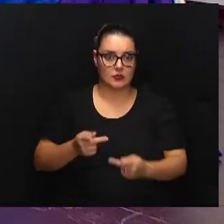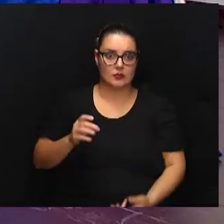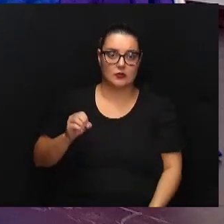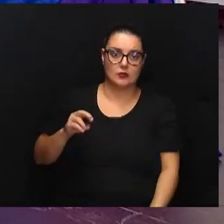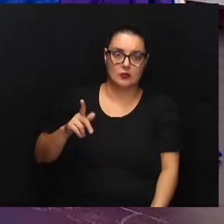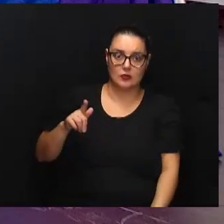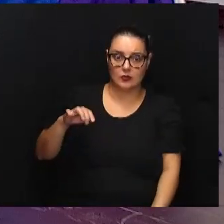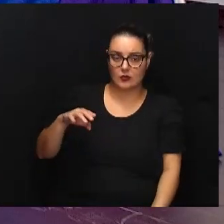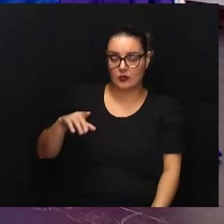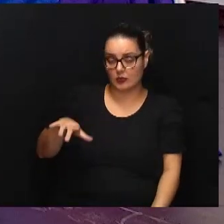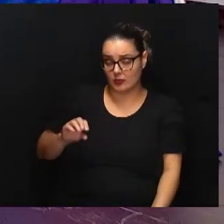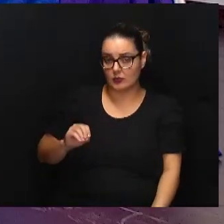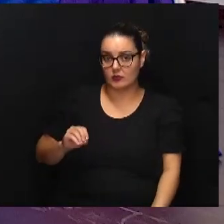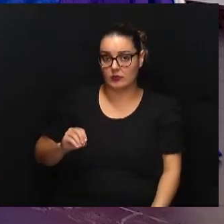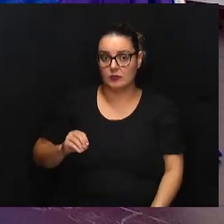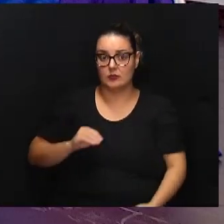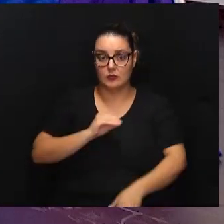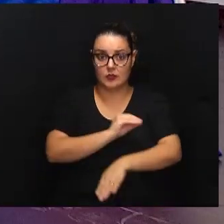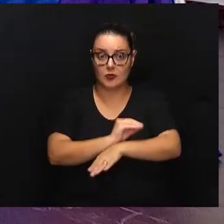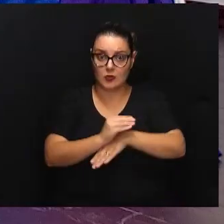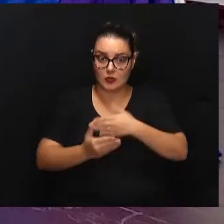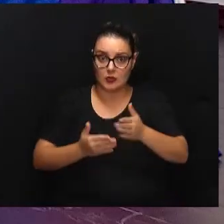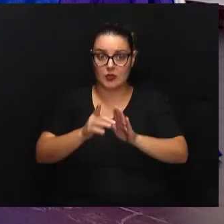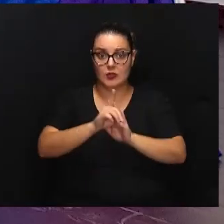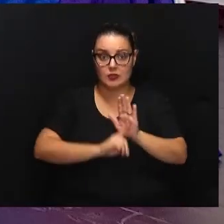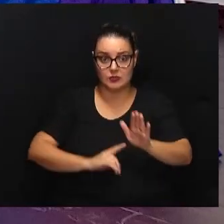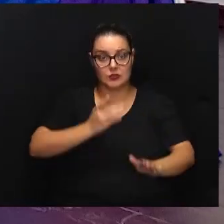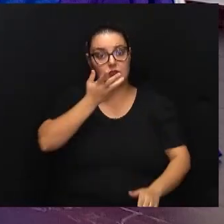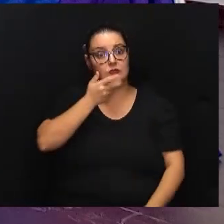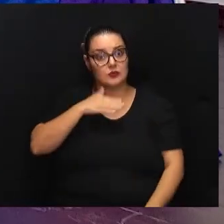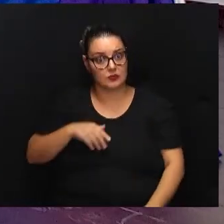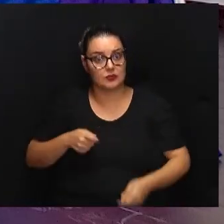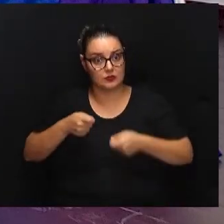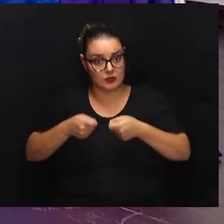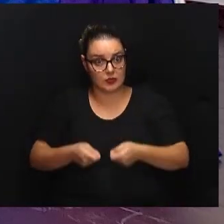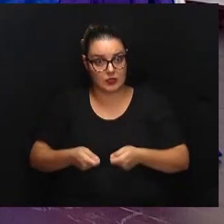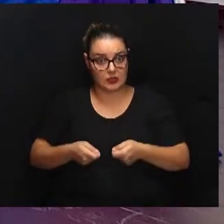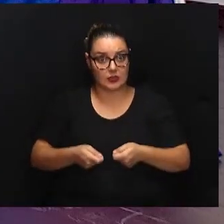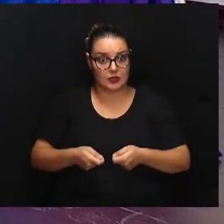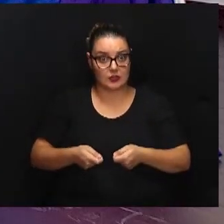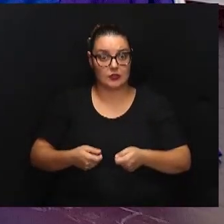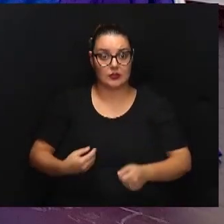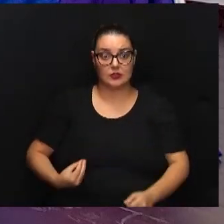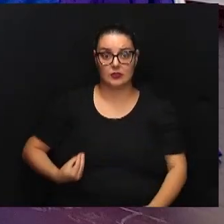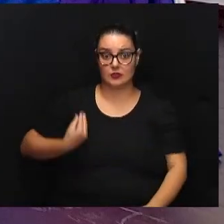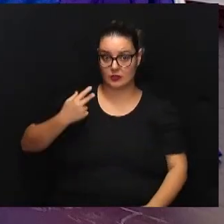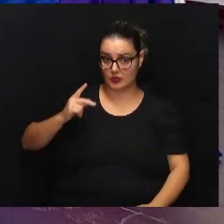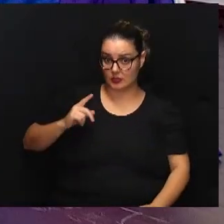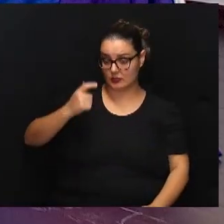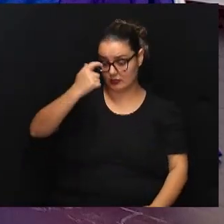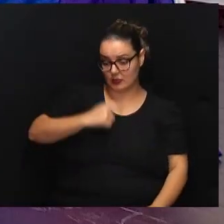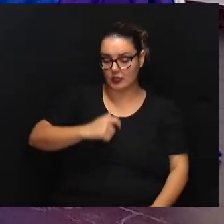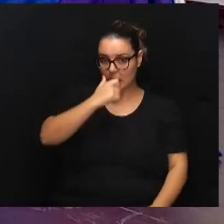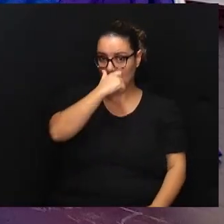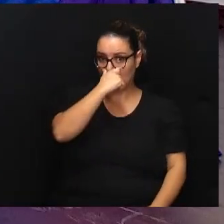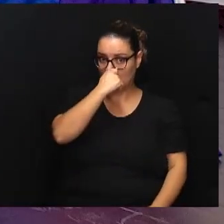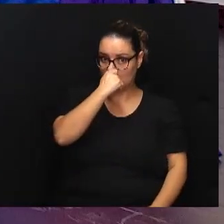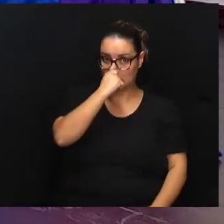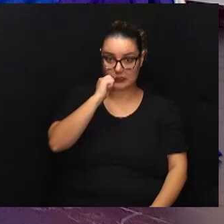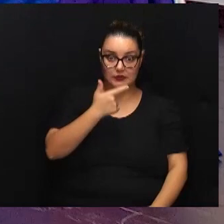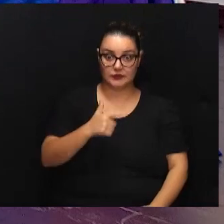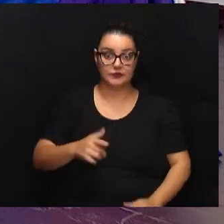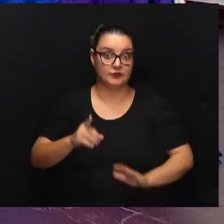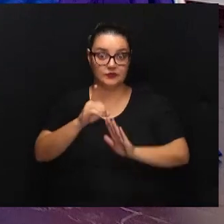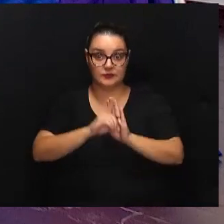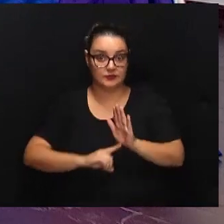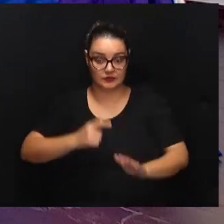de criança e adolescente. E ser, existir, não tem direito maior do que ser e existir dentro de quem somos.